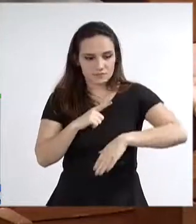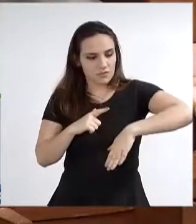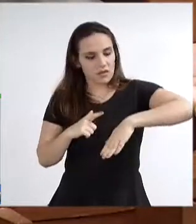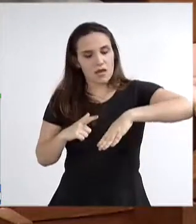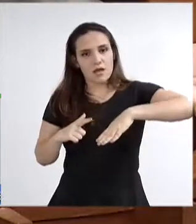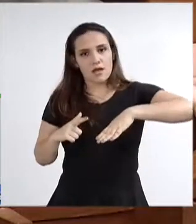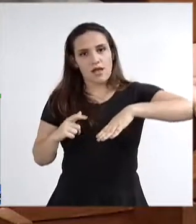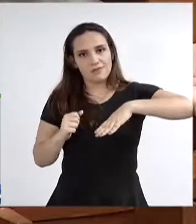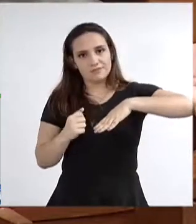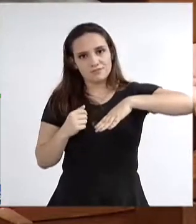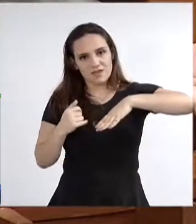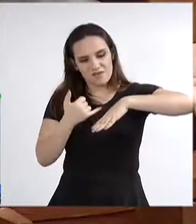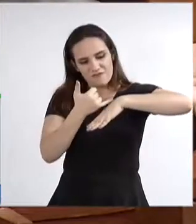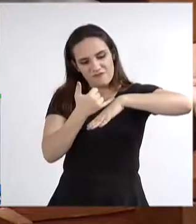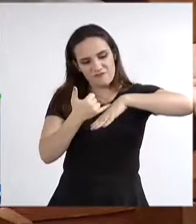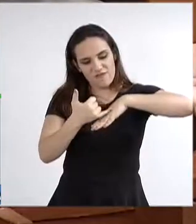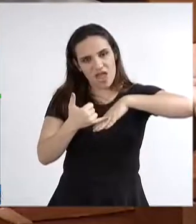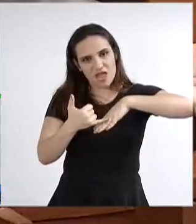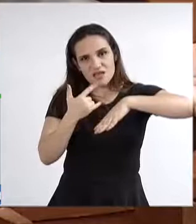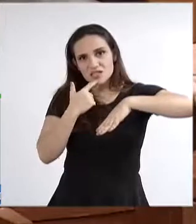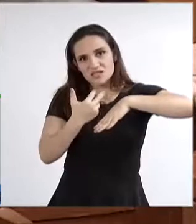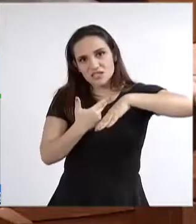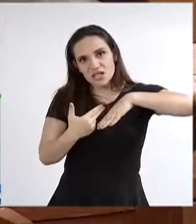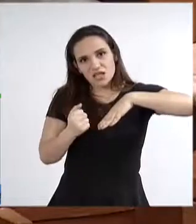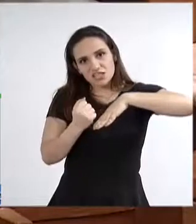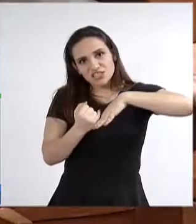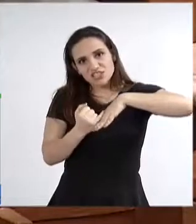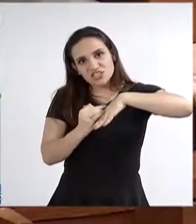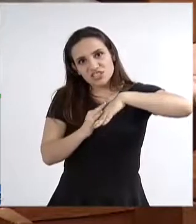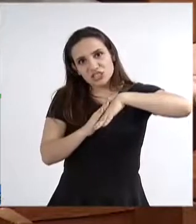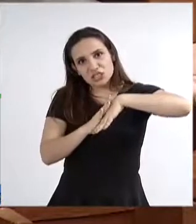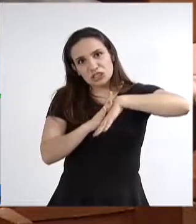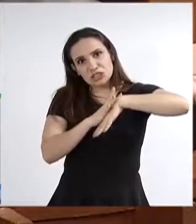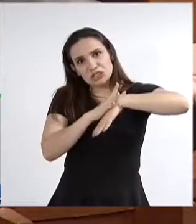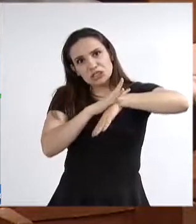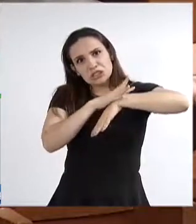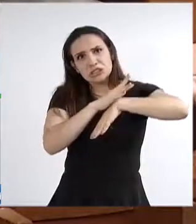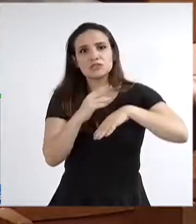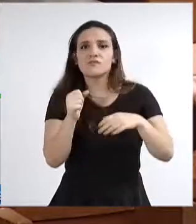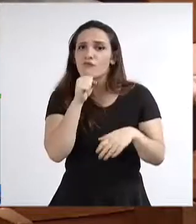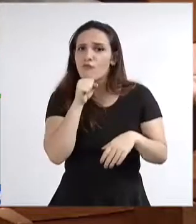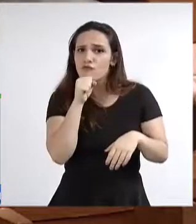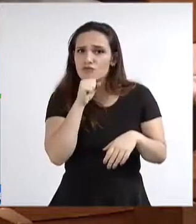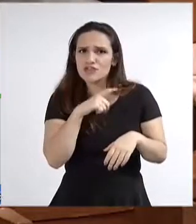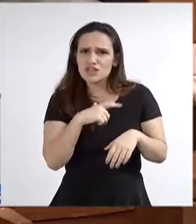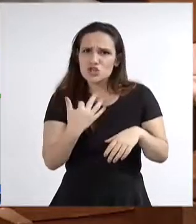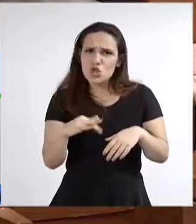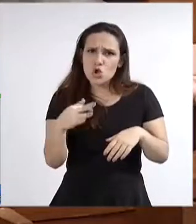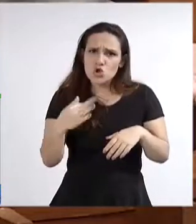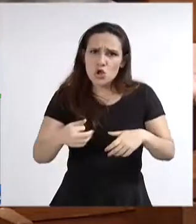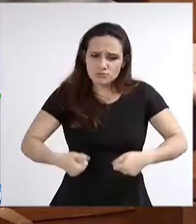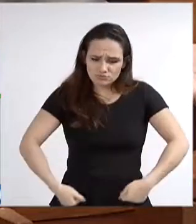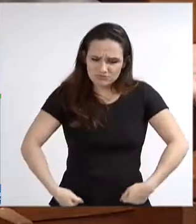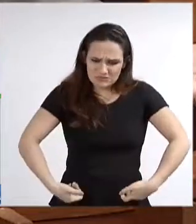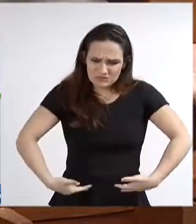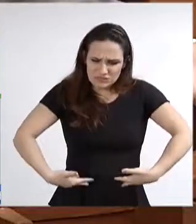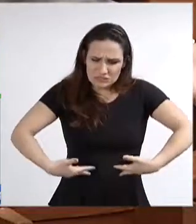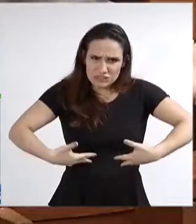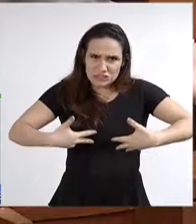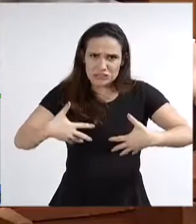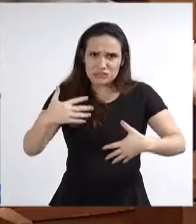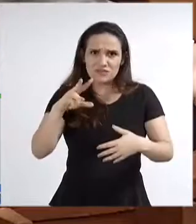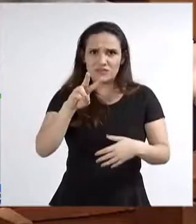das questões que a gente se depara com uma situação extremamente difícil, e a gente espera que